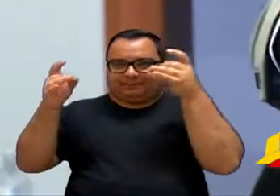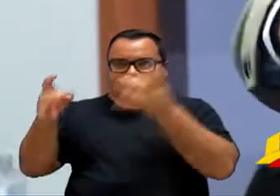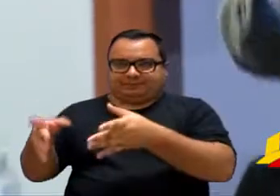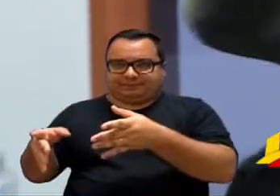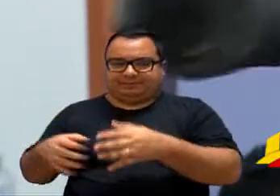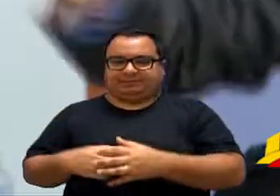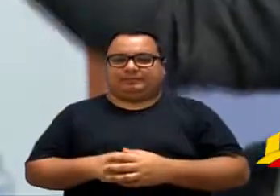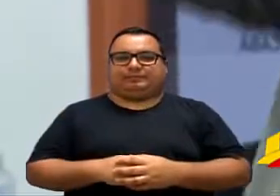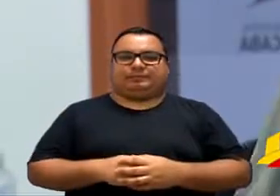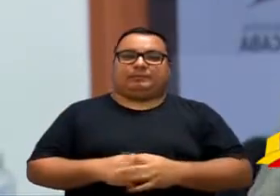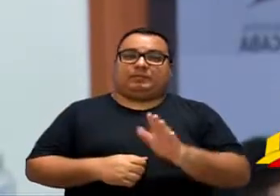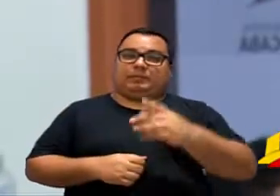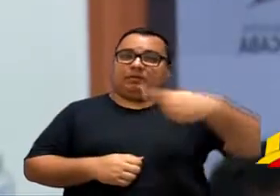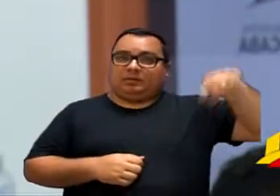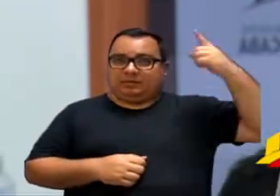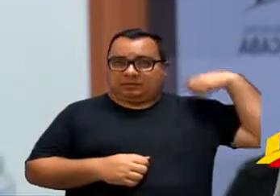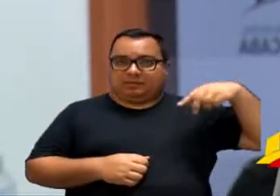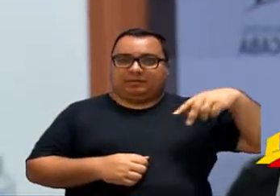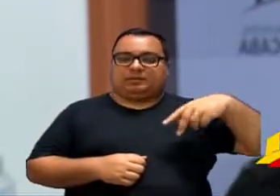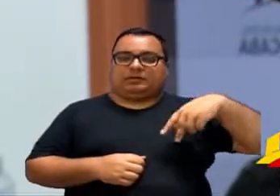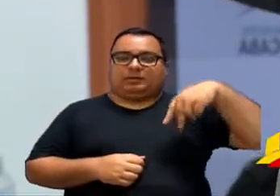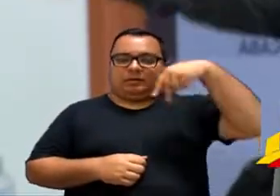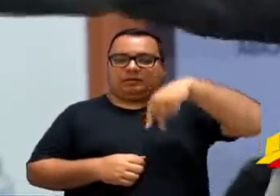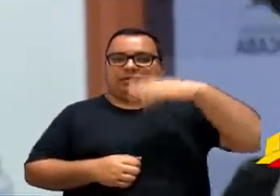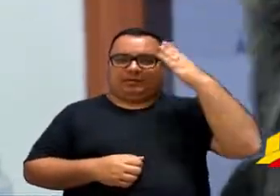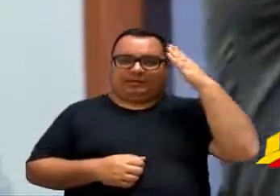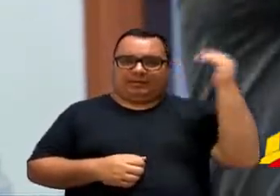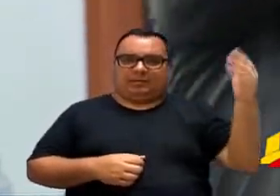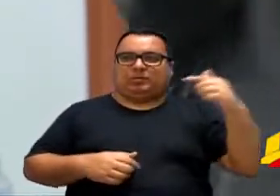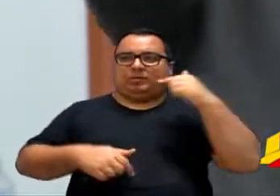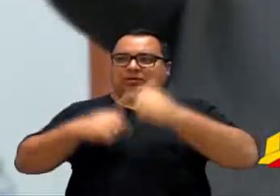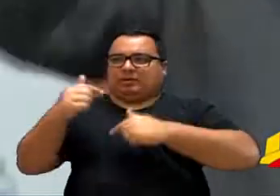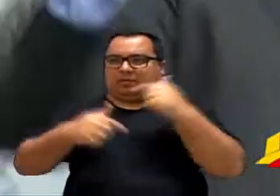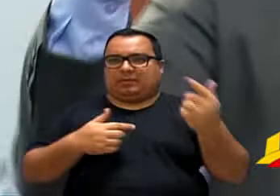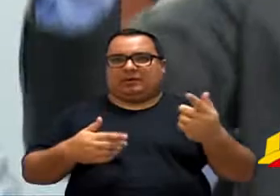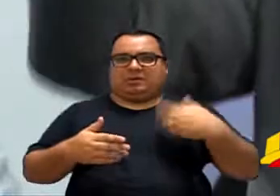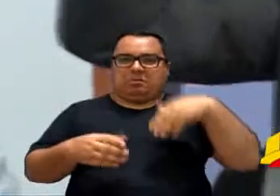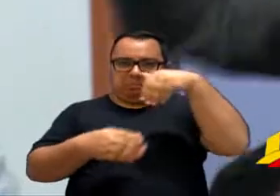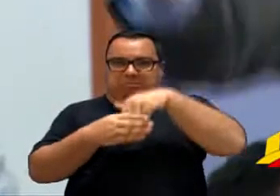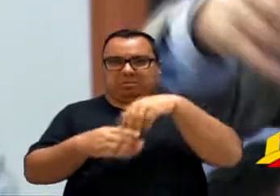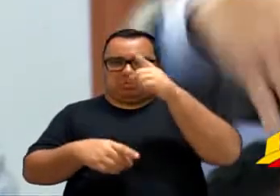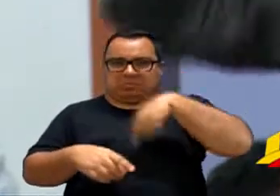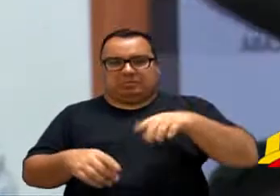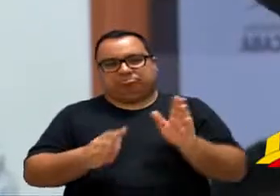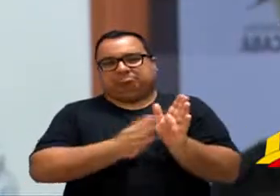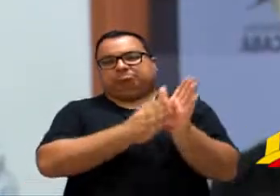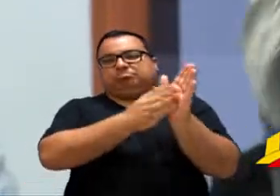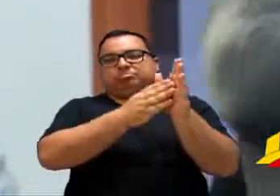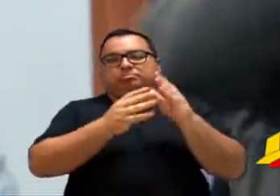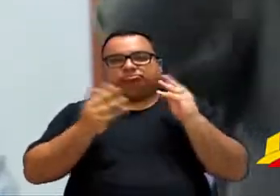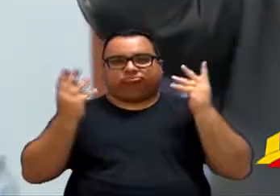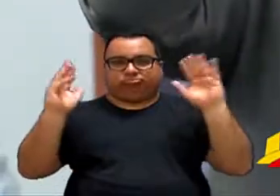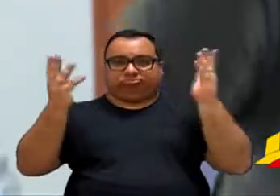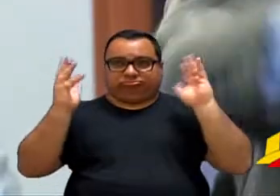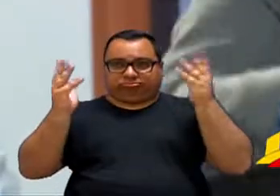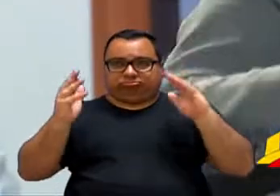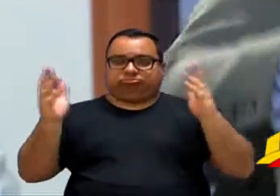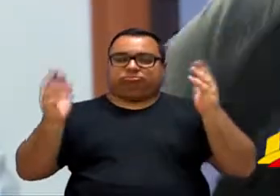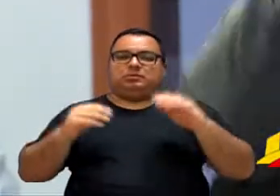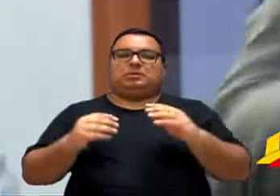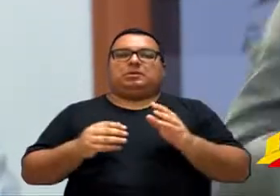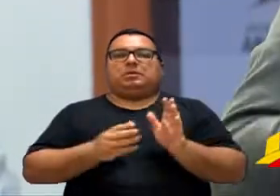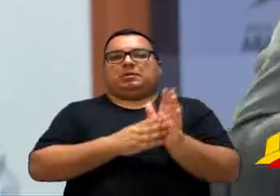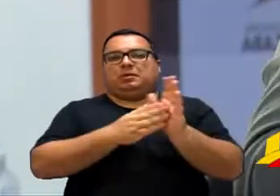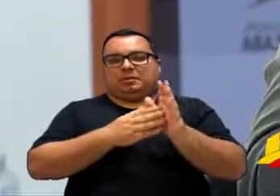ninguém só que quando ele tava no auge era conhecido aqui por causa de voto muito fazia homenagem muito exaltava muito dava placa